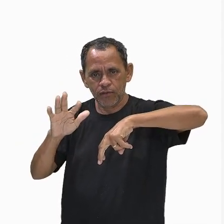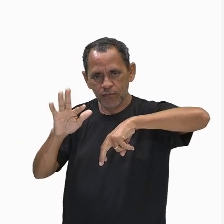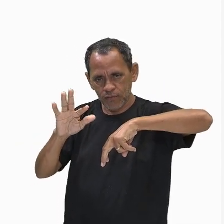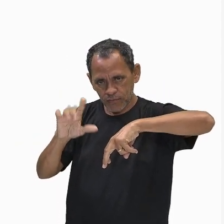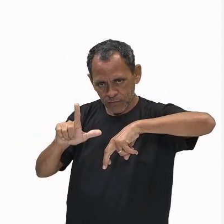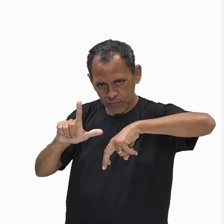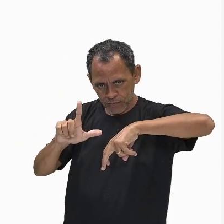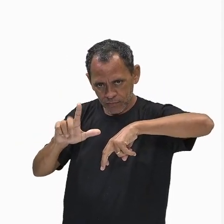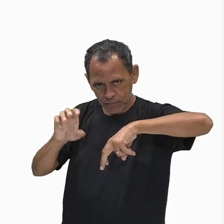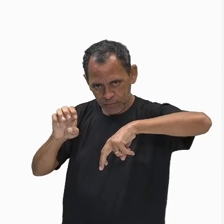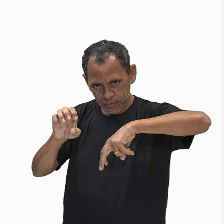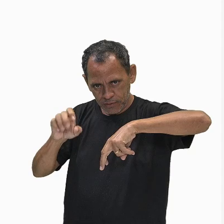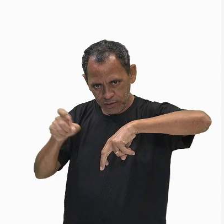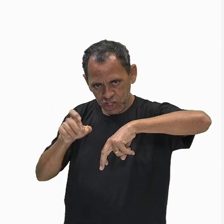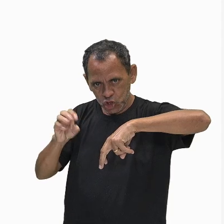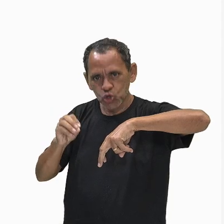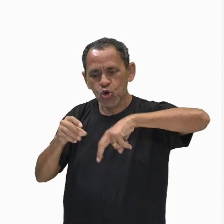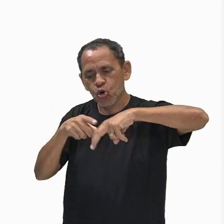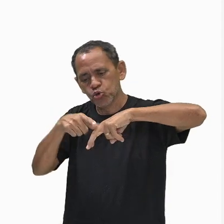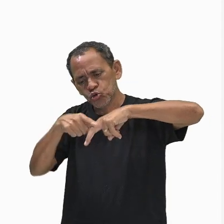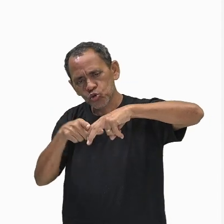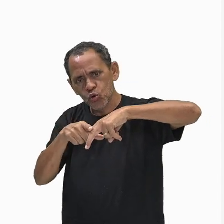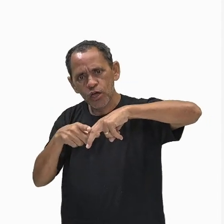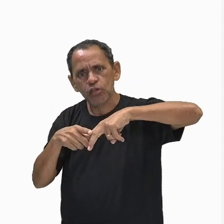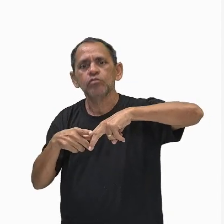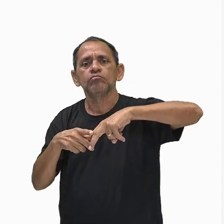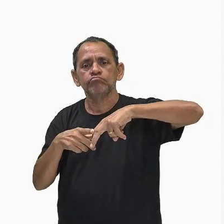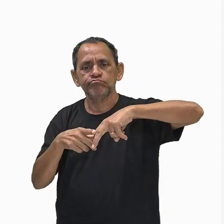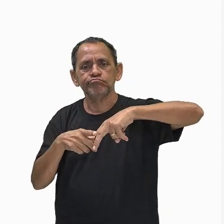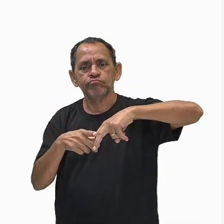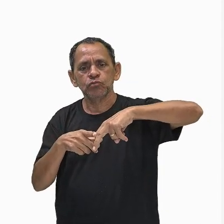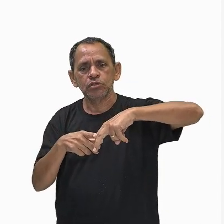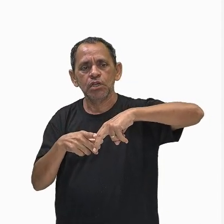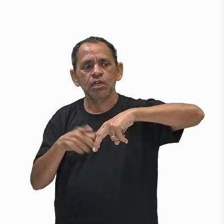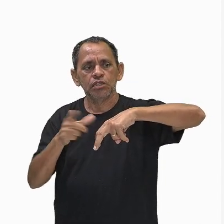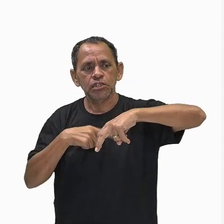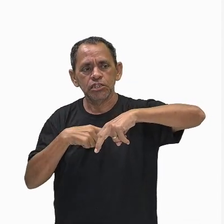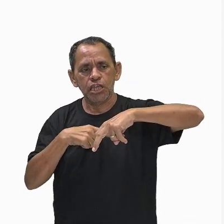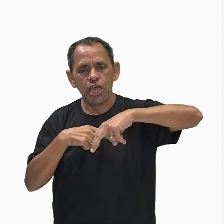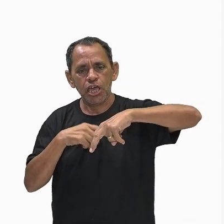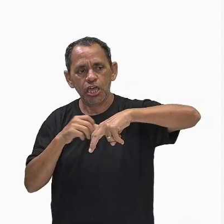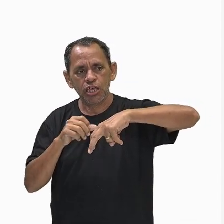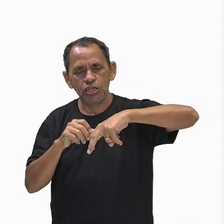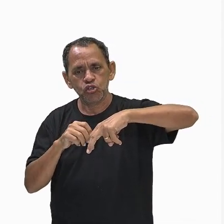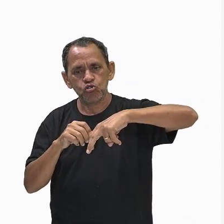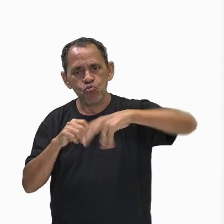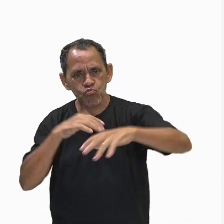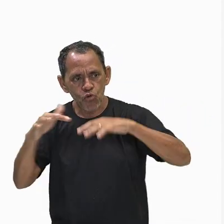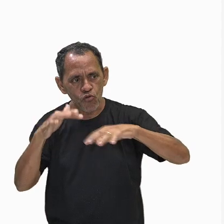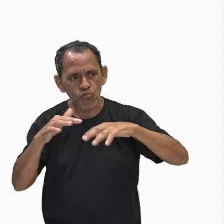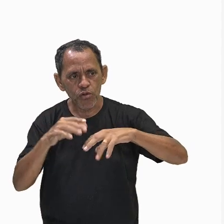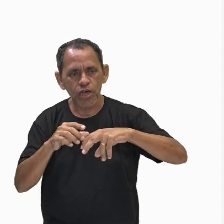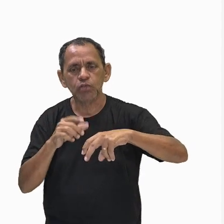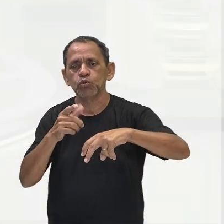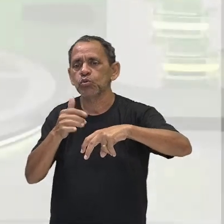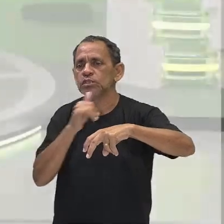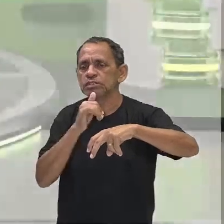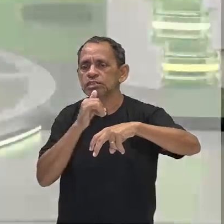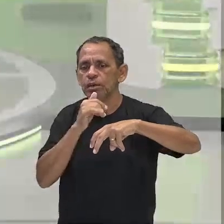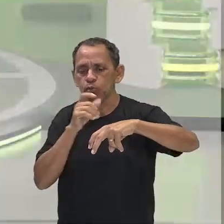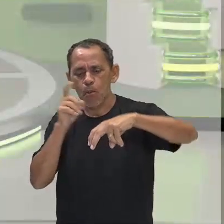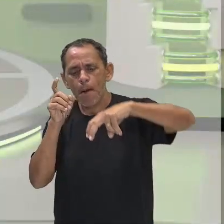órgão receptor do estímulo. Quando recebe o estímulo, tipo uma pancada, né,